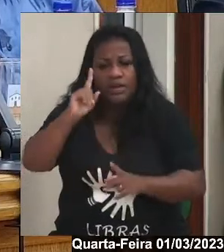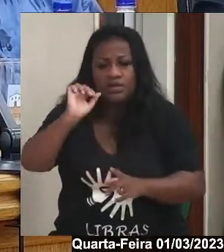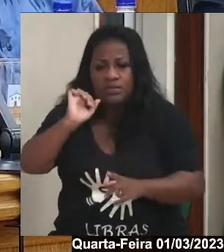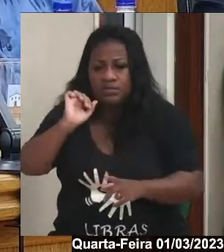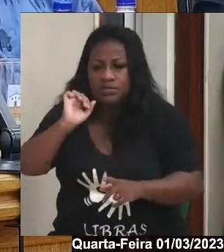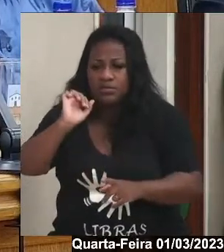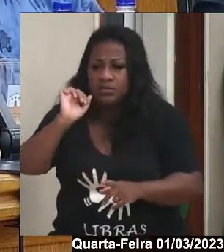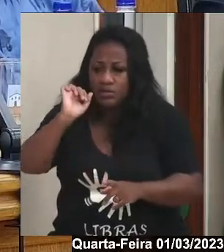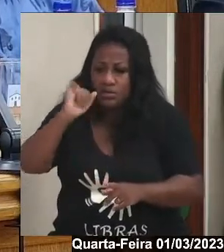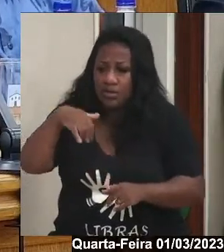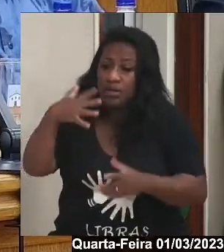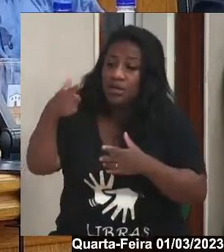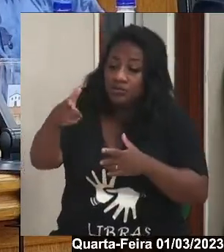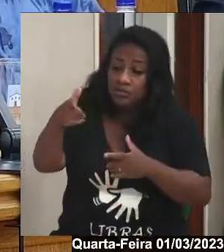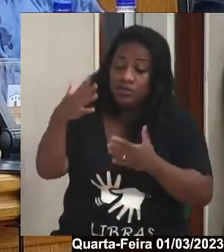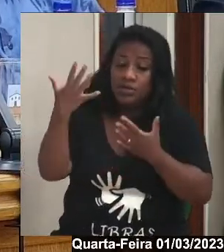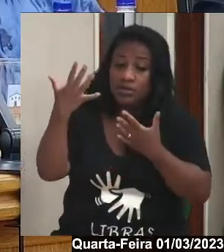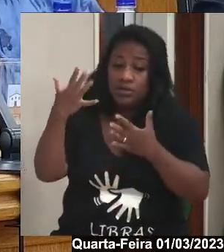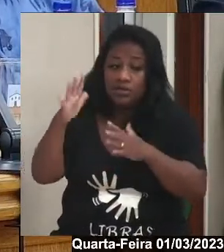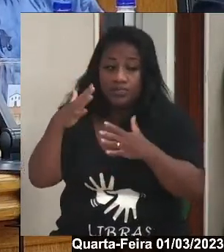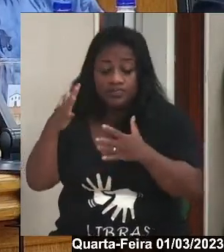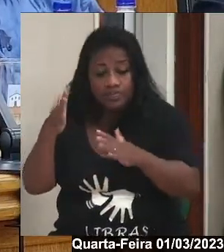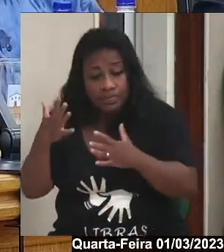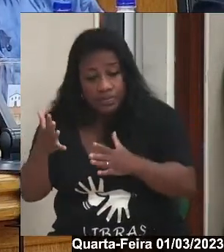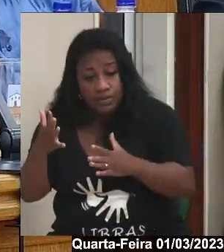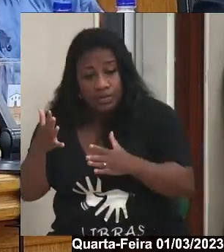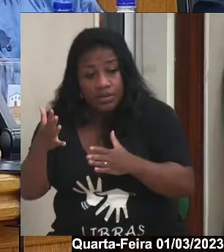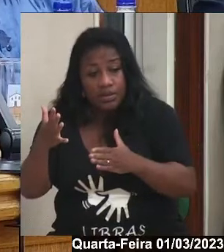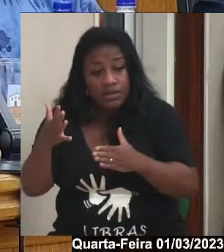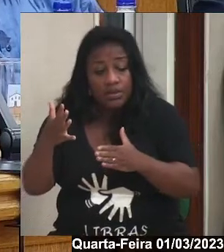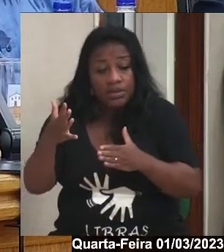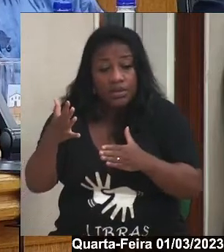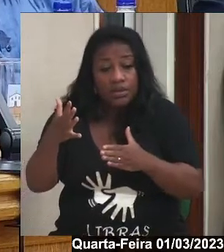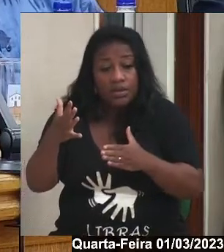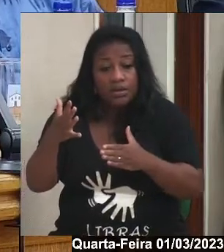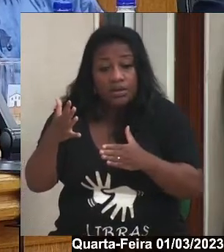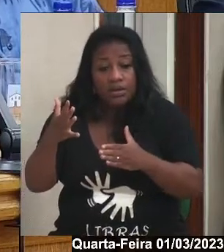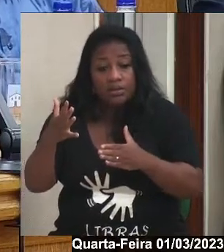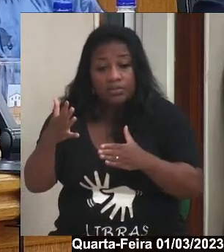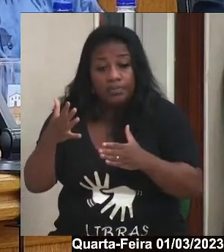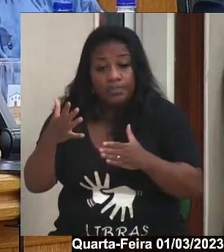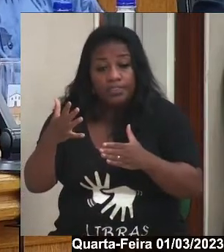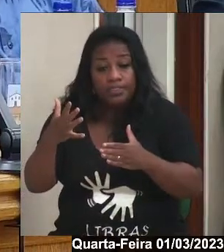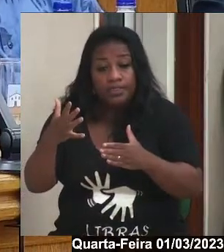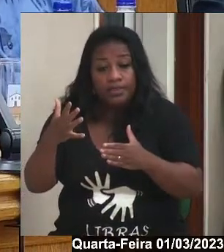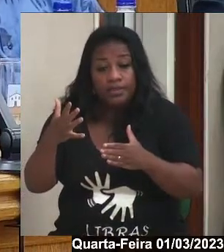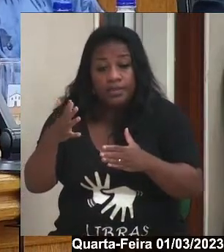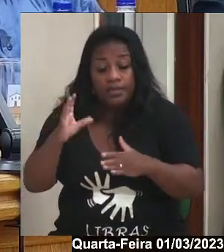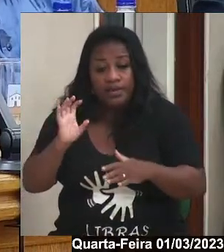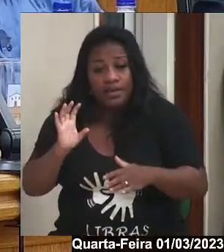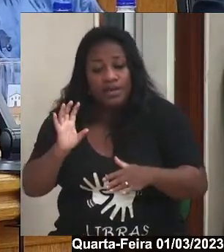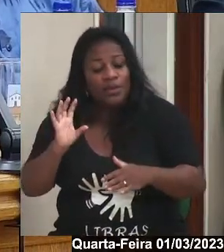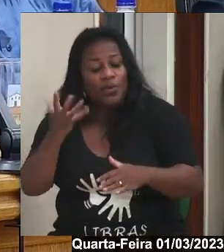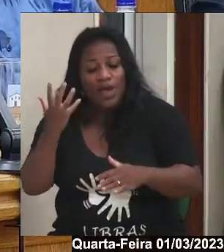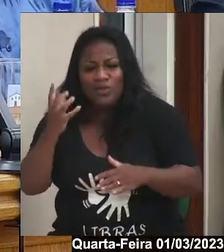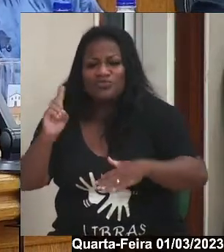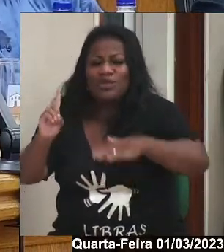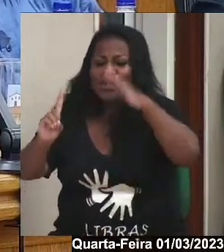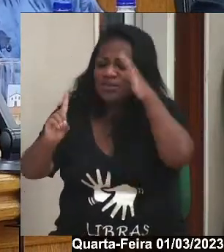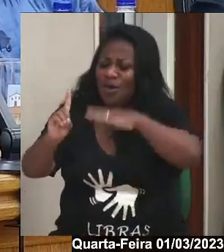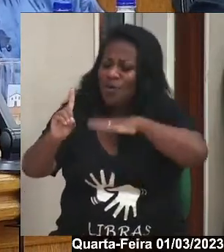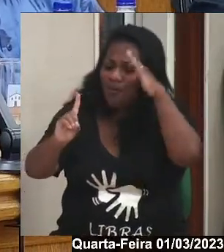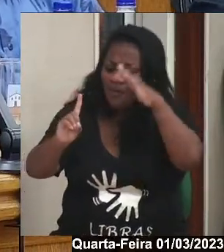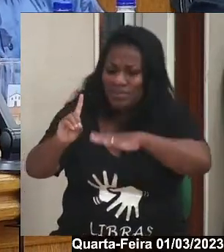sobre a sua condução. Então, parabéns ao secretário Gustavo do Rancho. Com relação ao Cleito, eu acho que essa